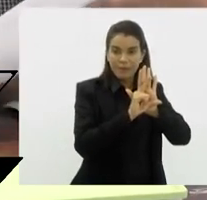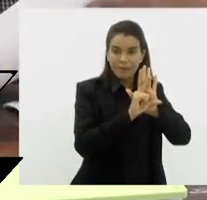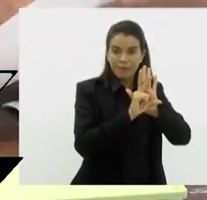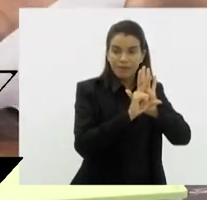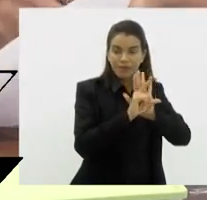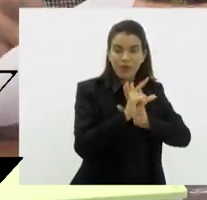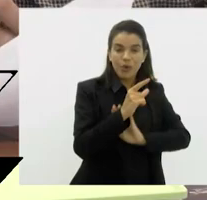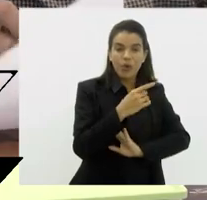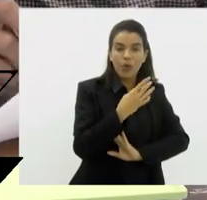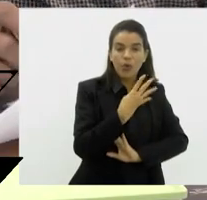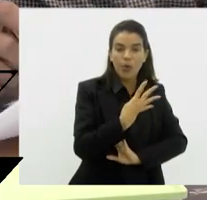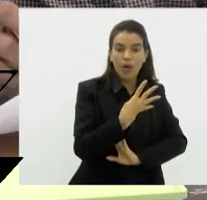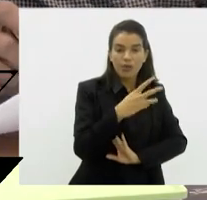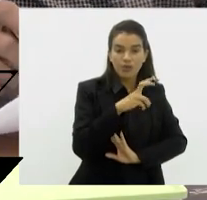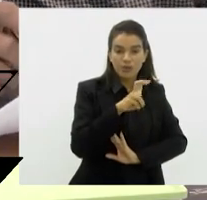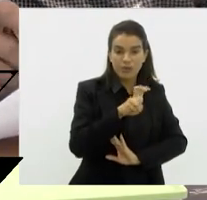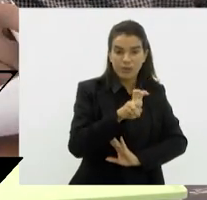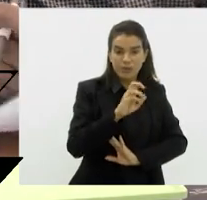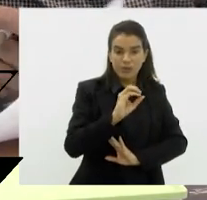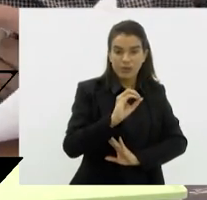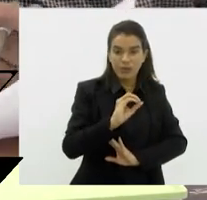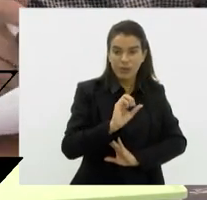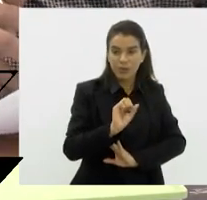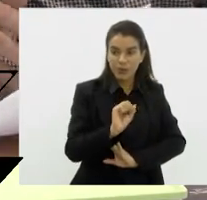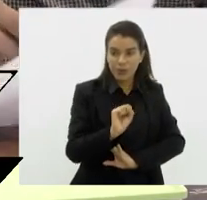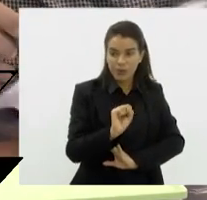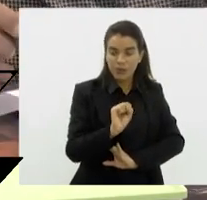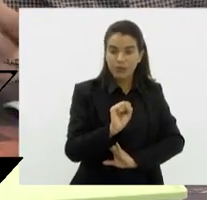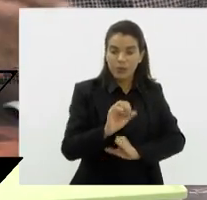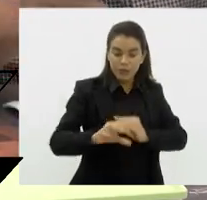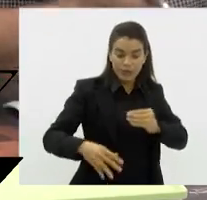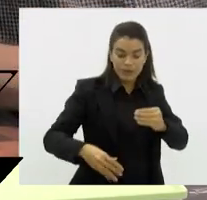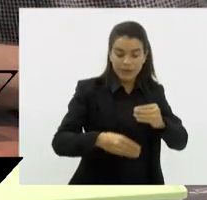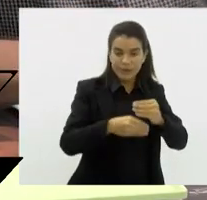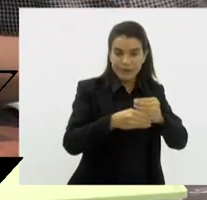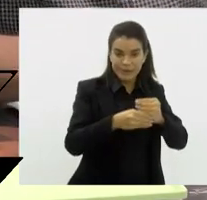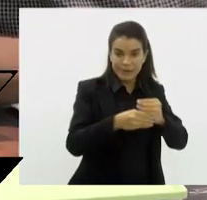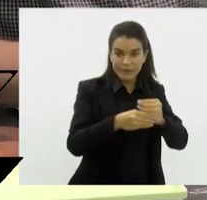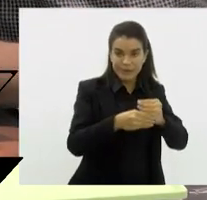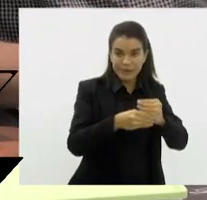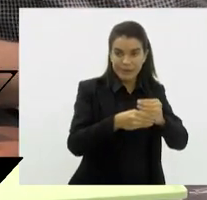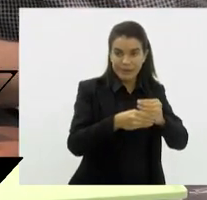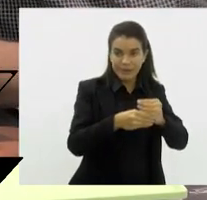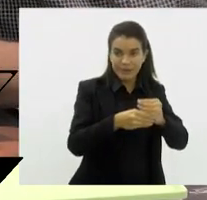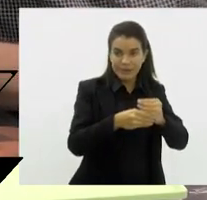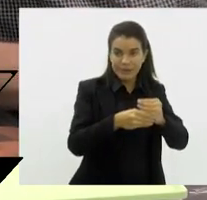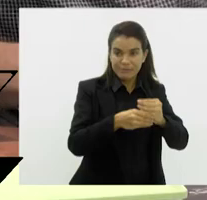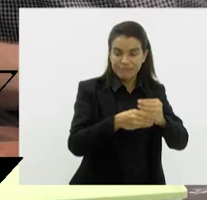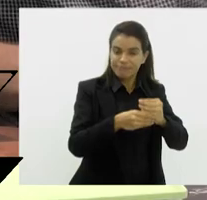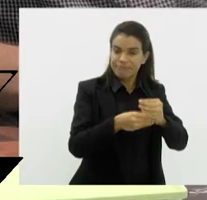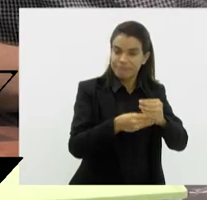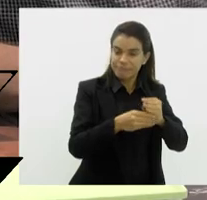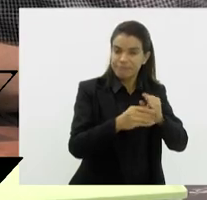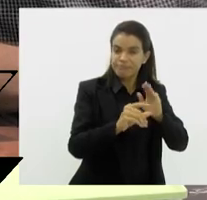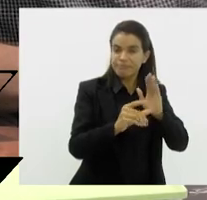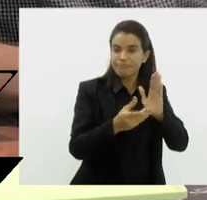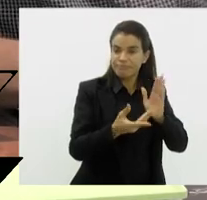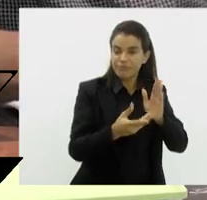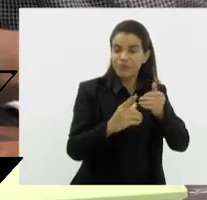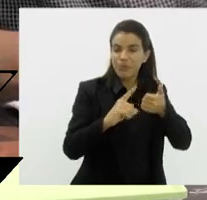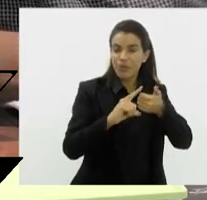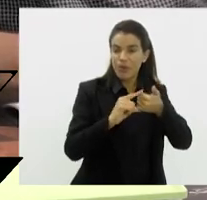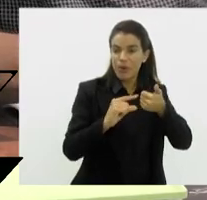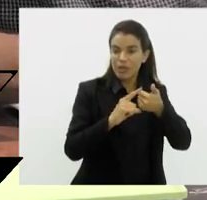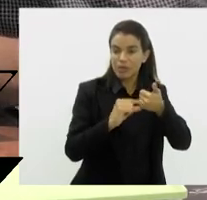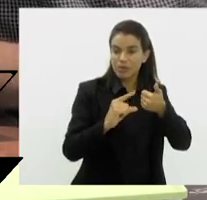Modificando a lei 4508, né? E acrescentando à lei essa um artigo